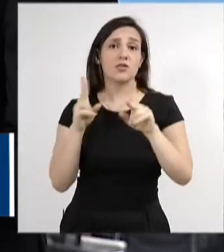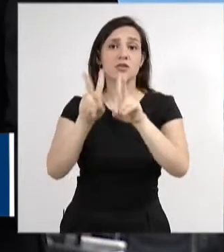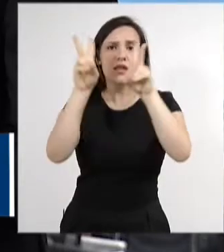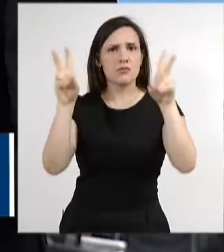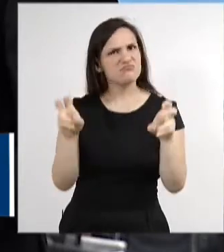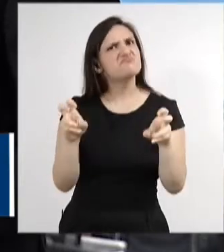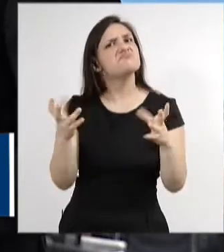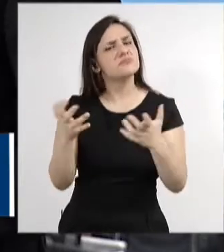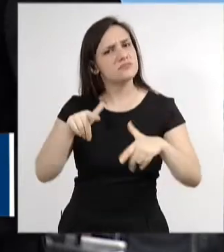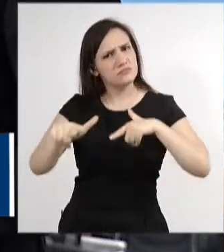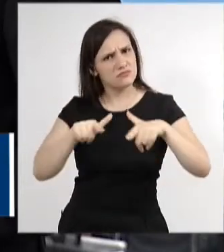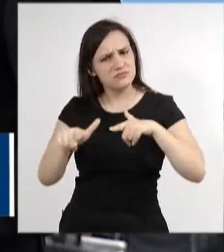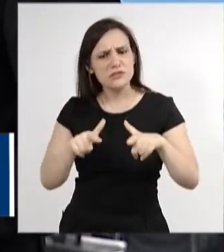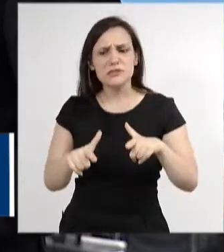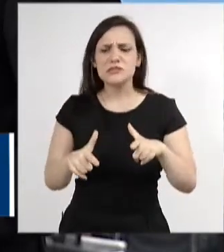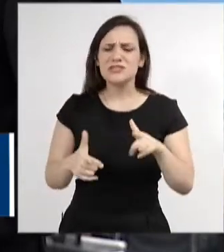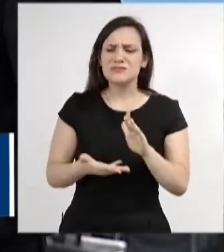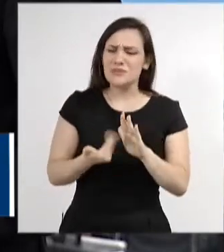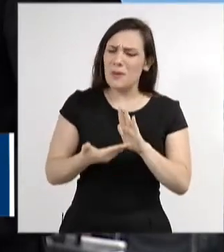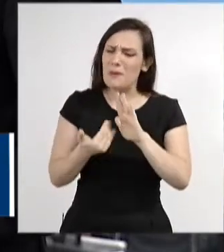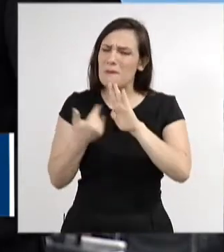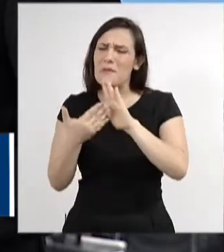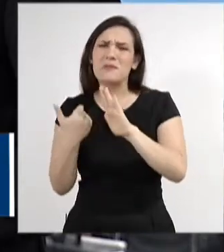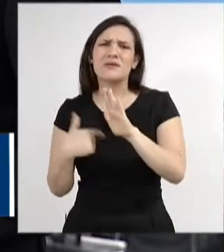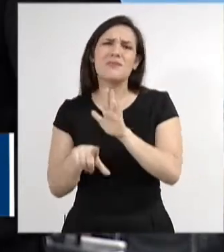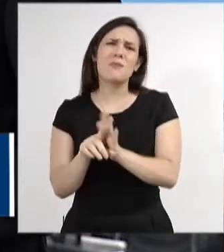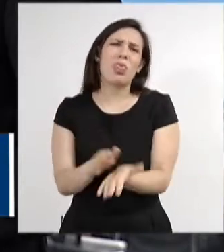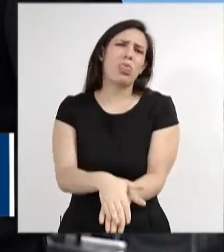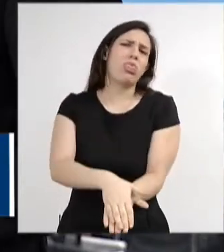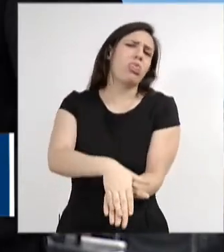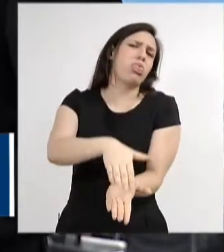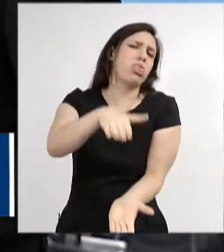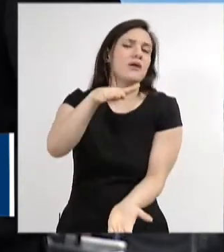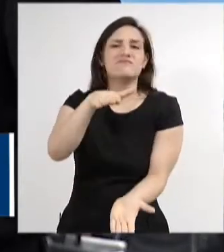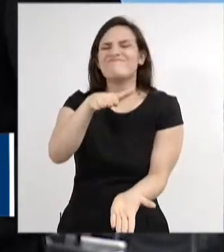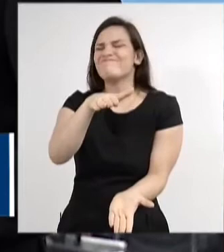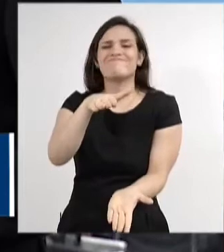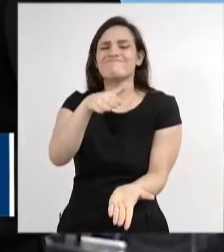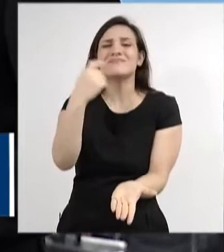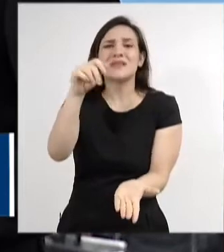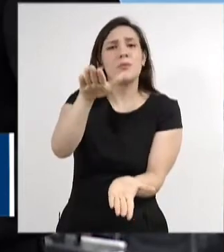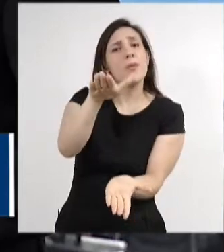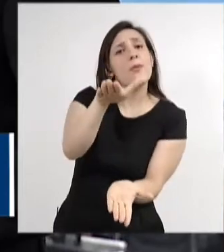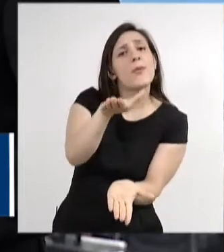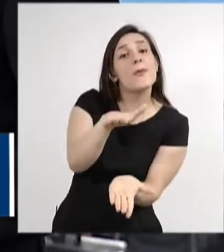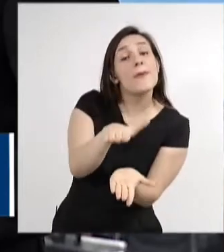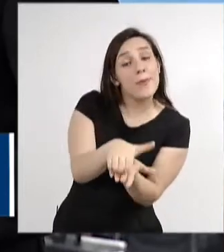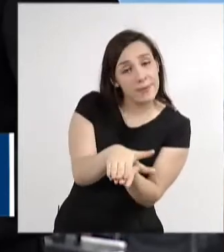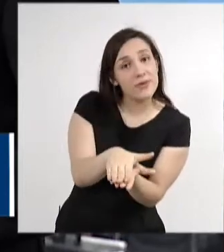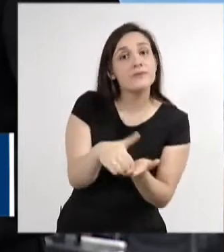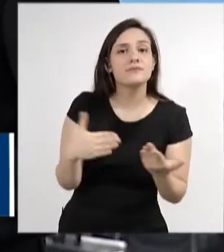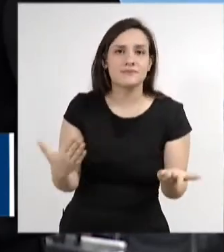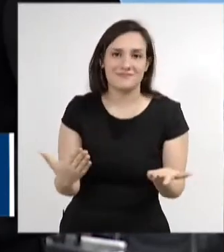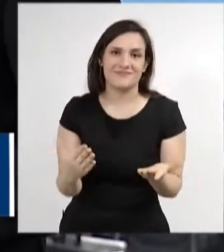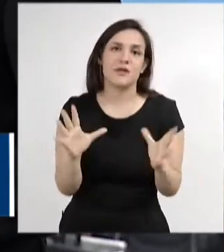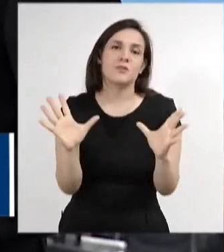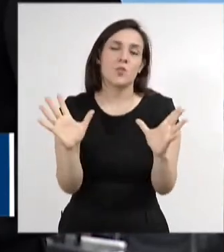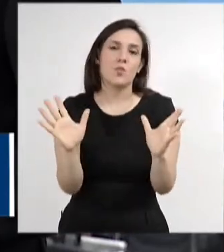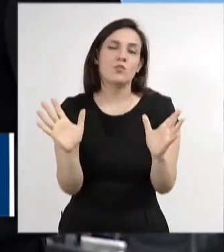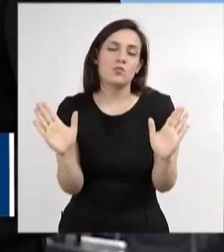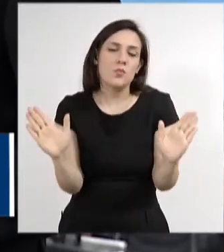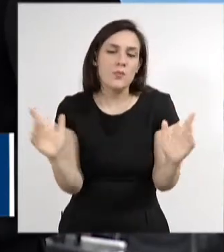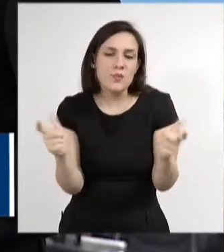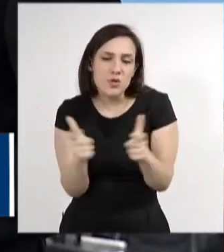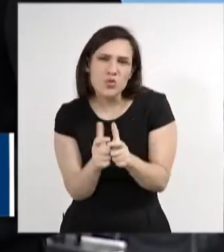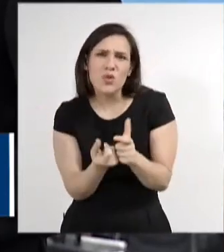esse trabalho que tem sido feito com relação a essas leis que estão em desuso, no caso, enxugando,